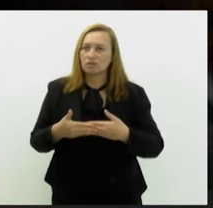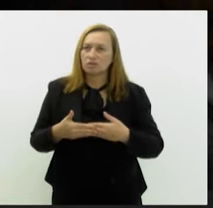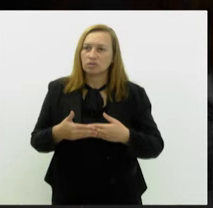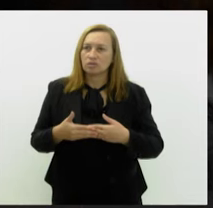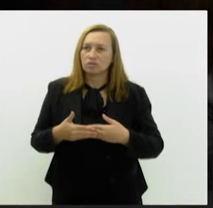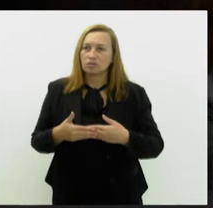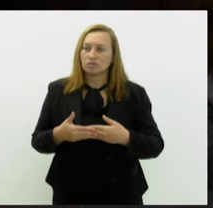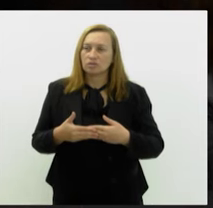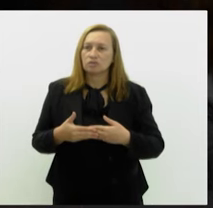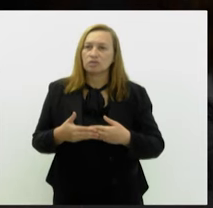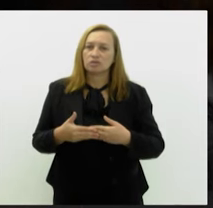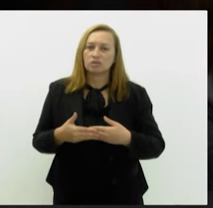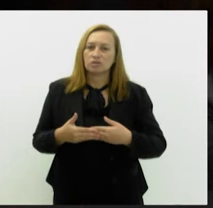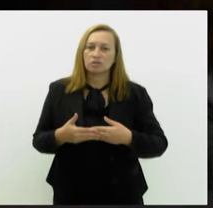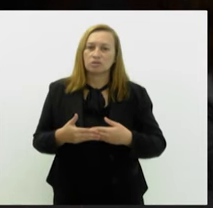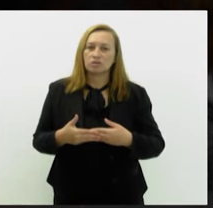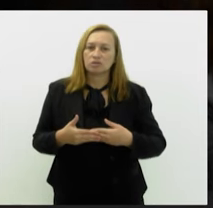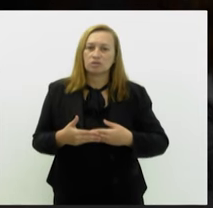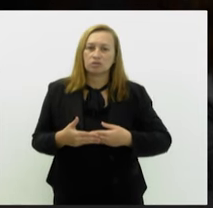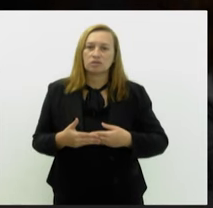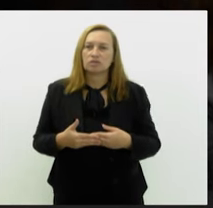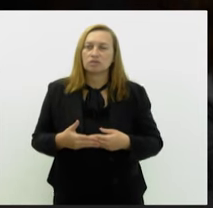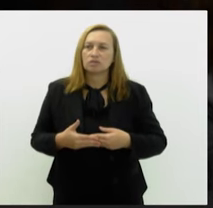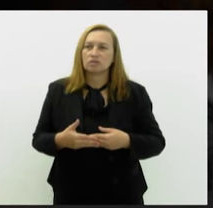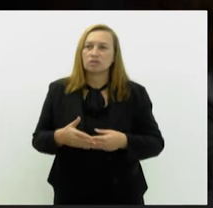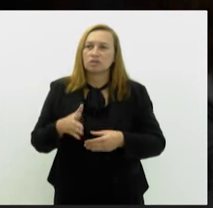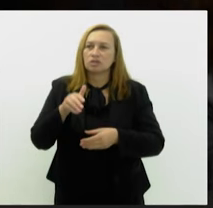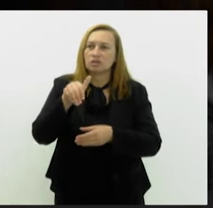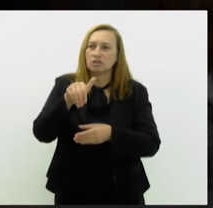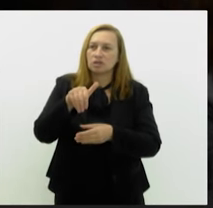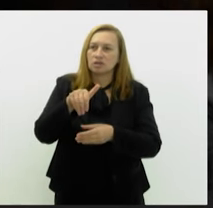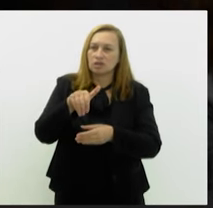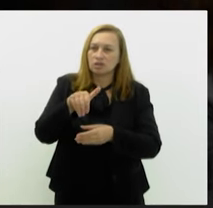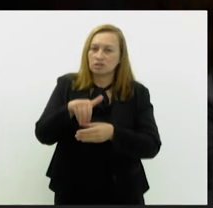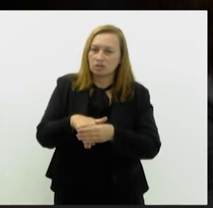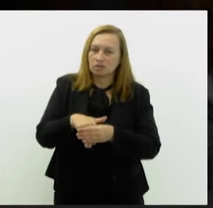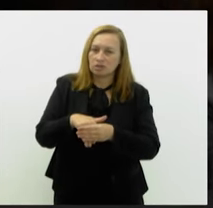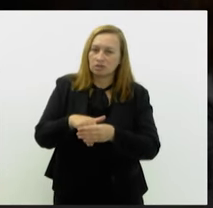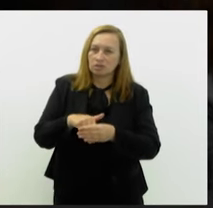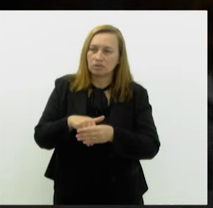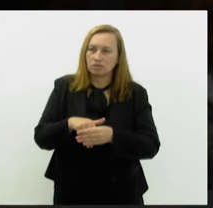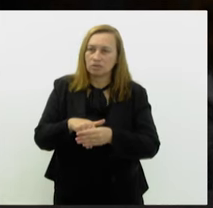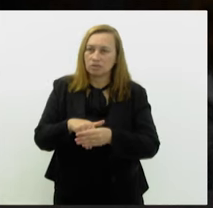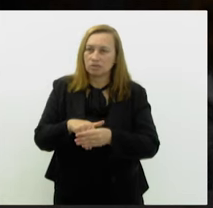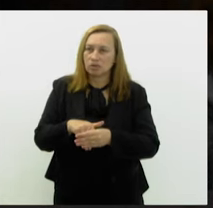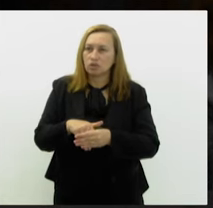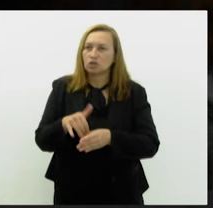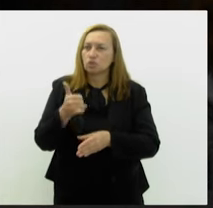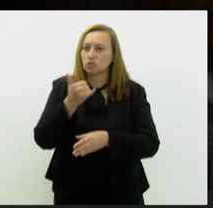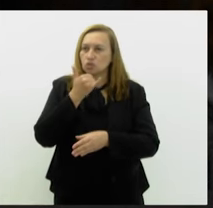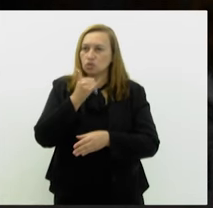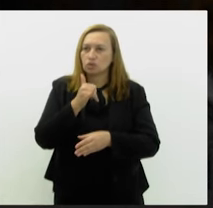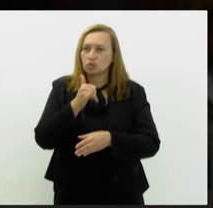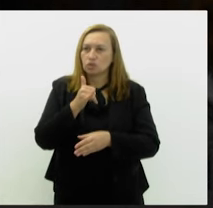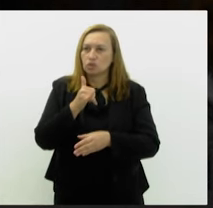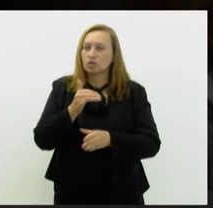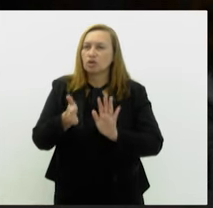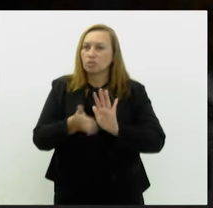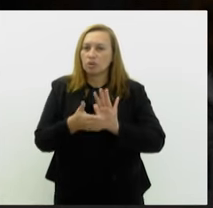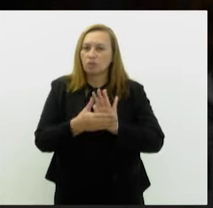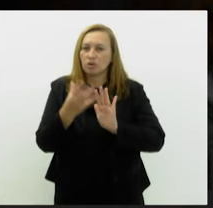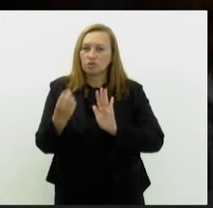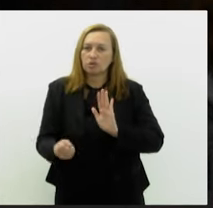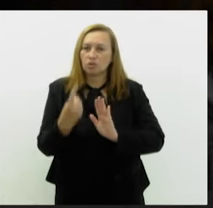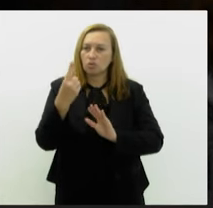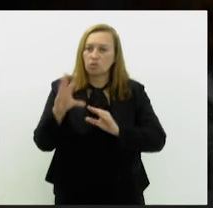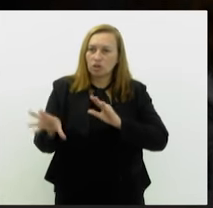do... Não havendo quem queira discutir, encerrada a discussão. Em votação... Ah, não, teve emenda? Presente proposta, recebeu